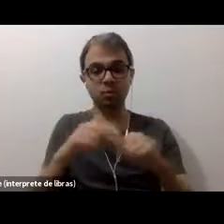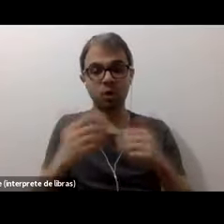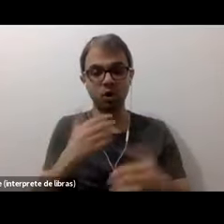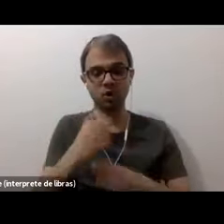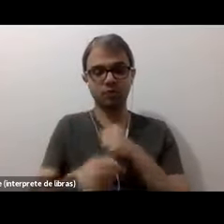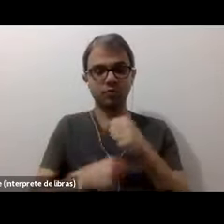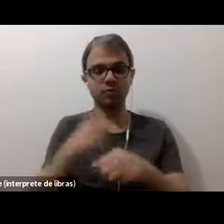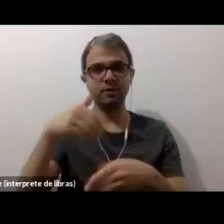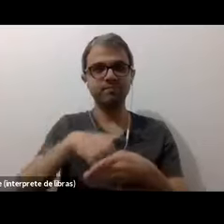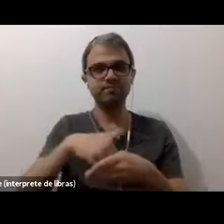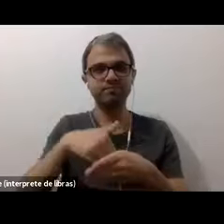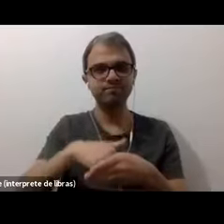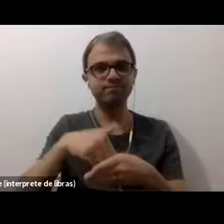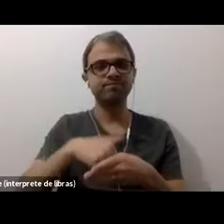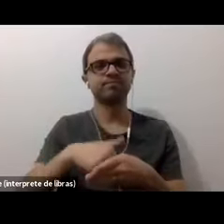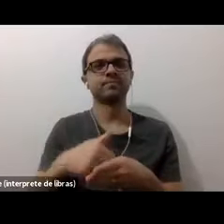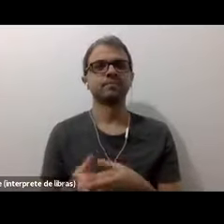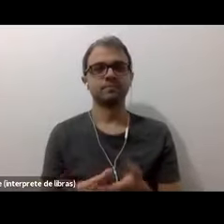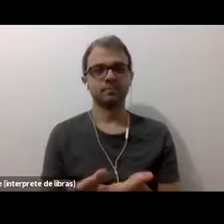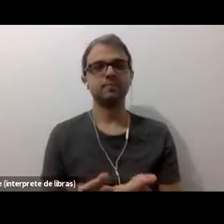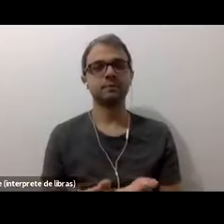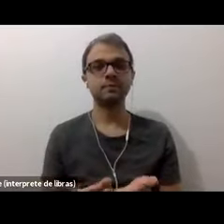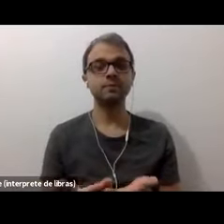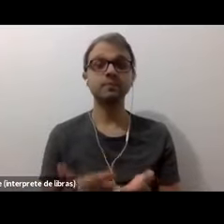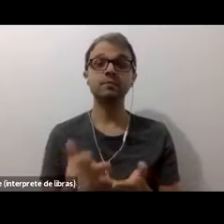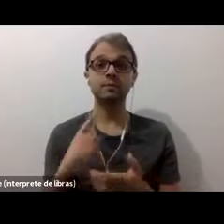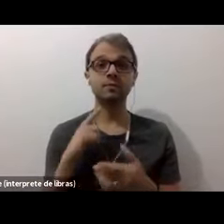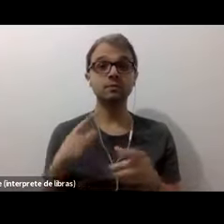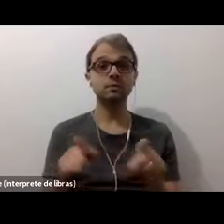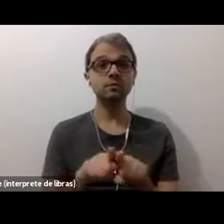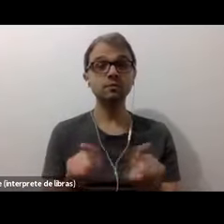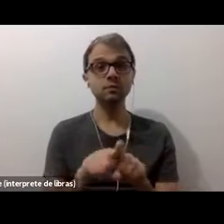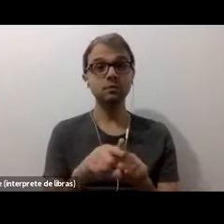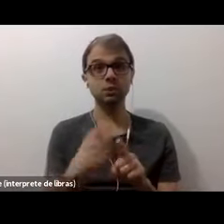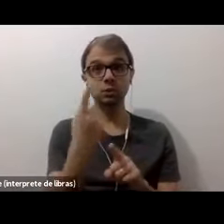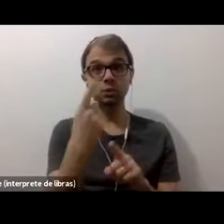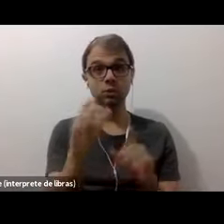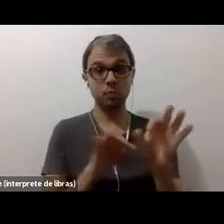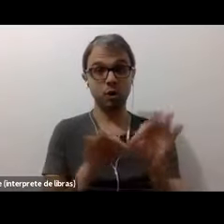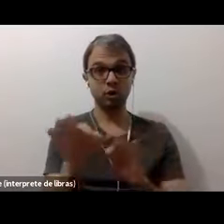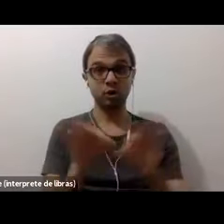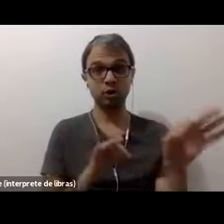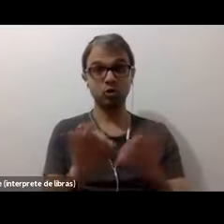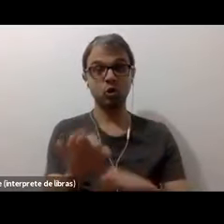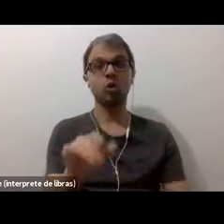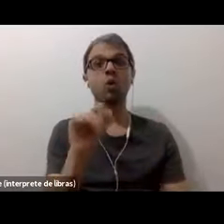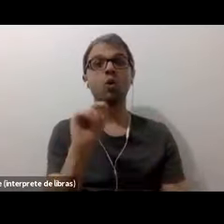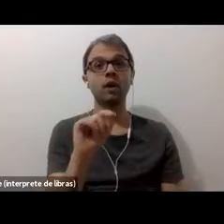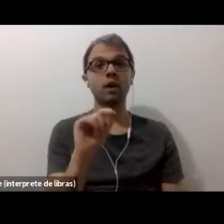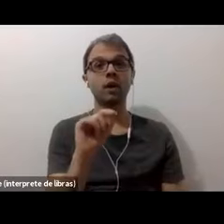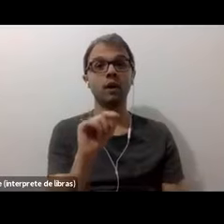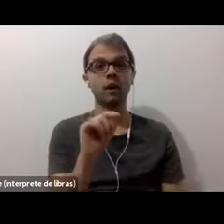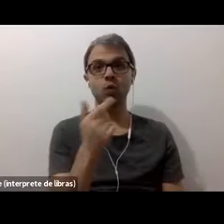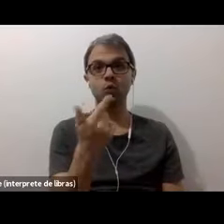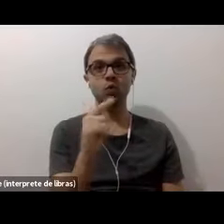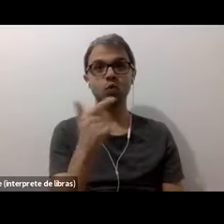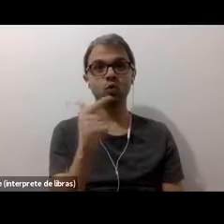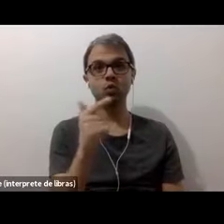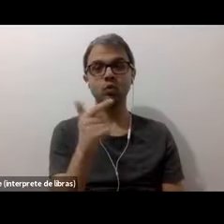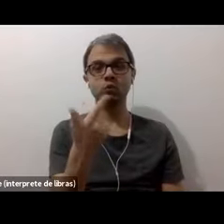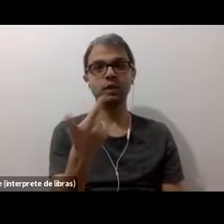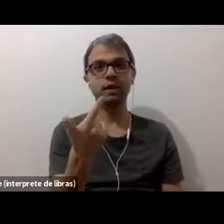com fins lucrativos, e um projeto que agora não apresentou um impacto financeiro